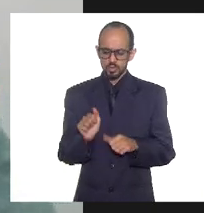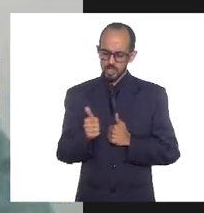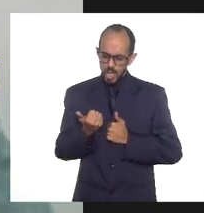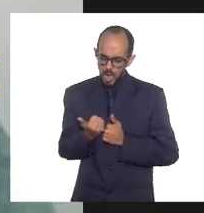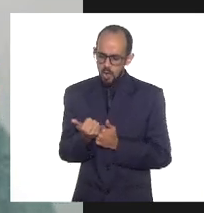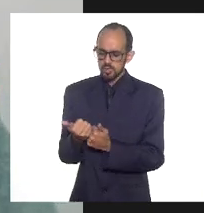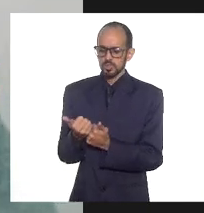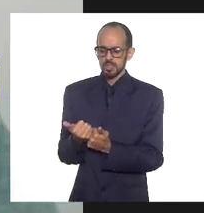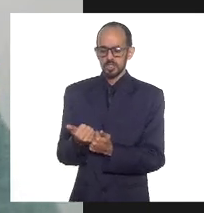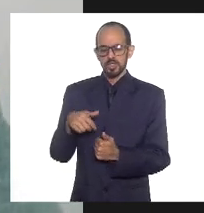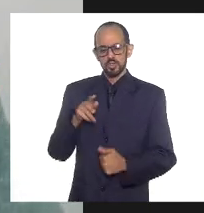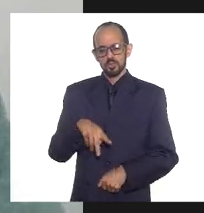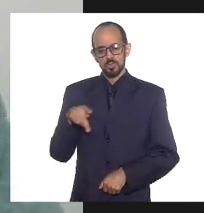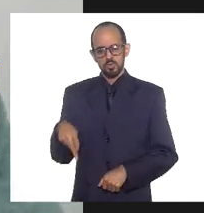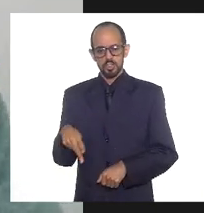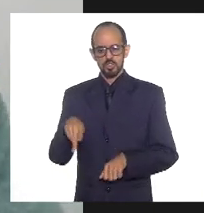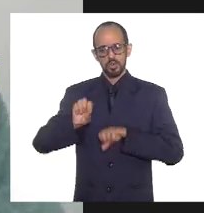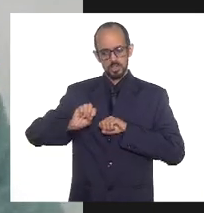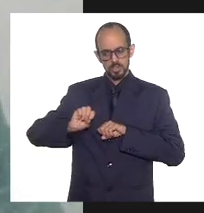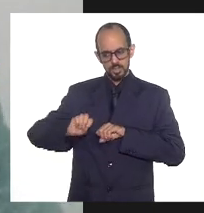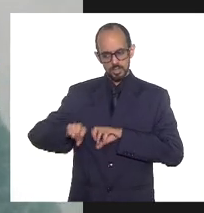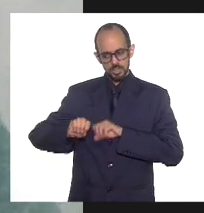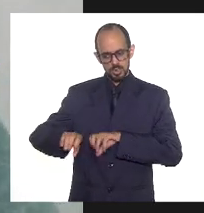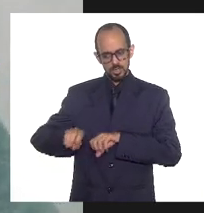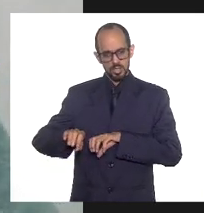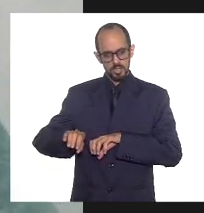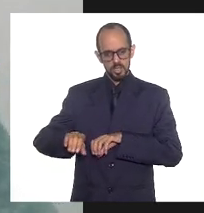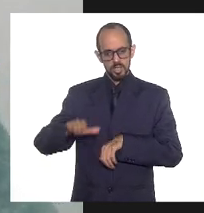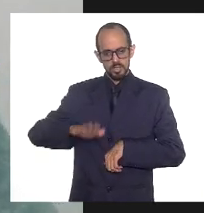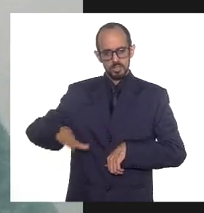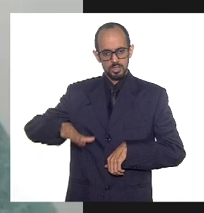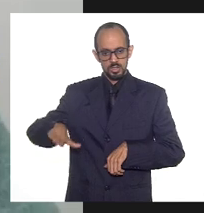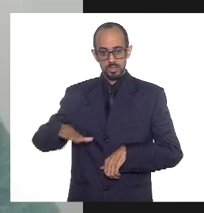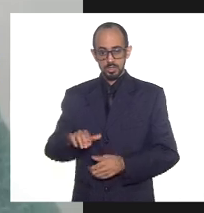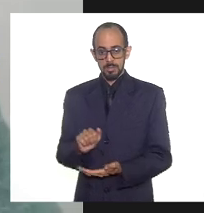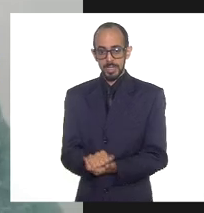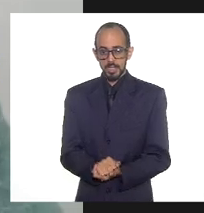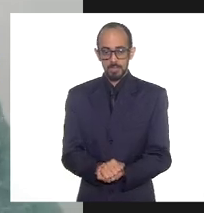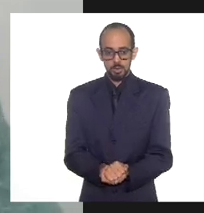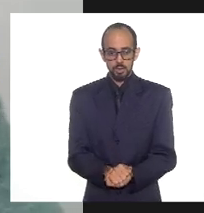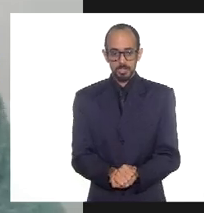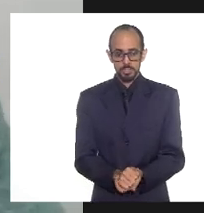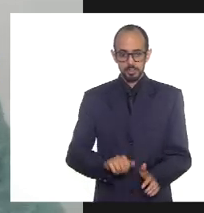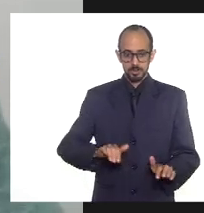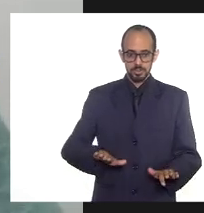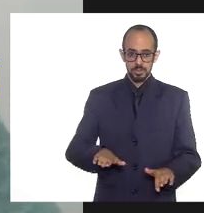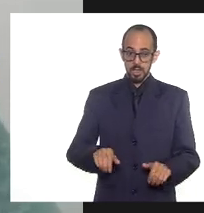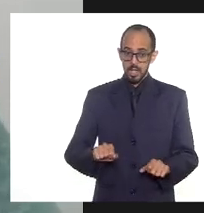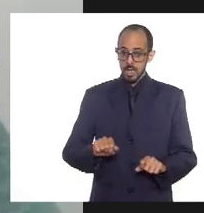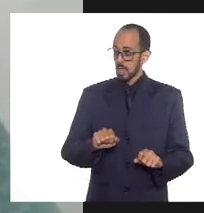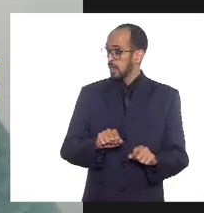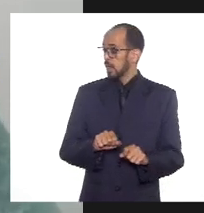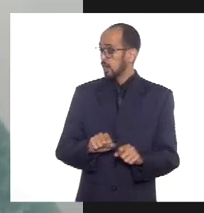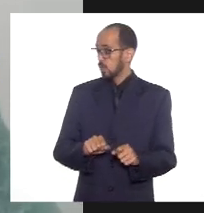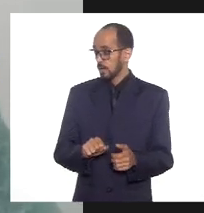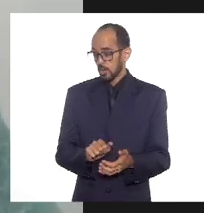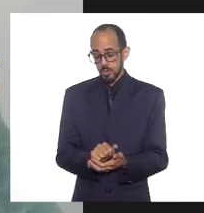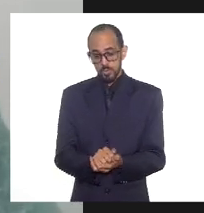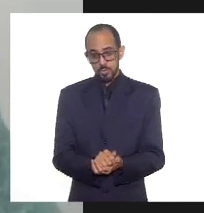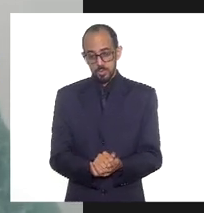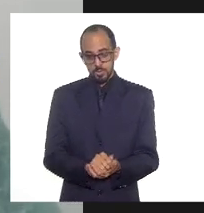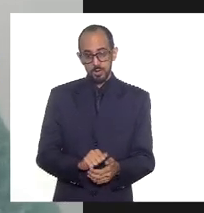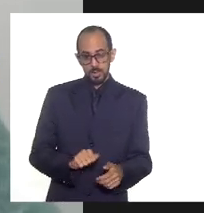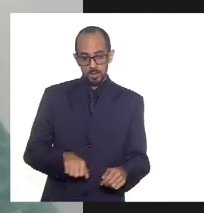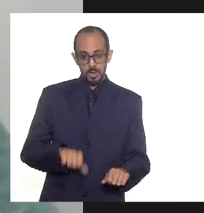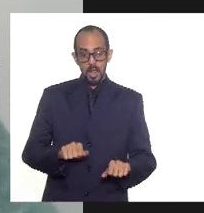na educação das nossas crianças. A Assembleia, esse ano, já apresentou